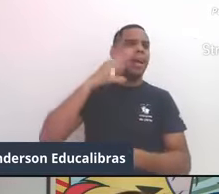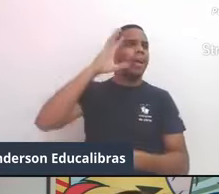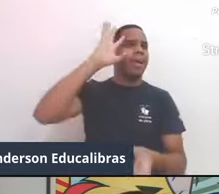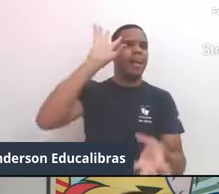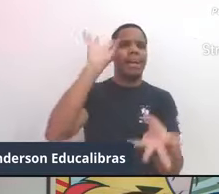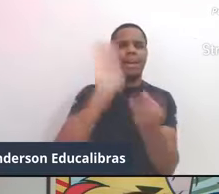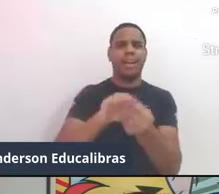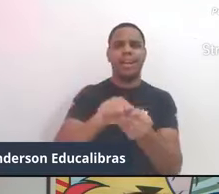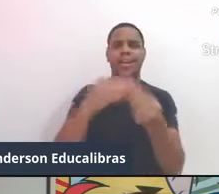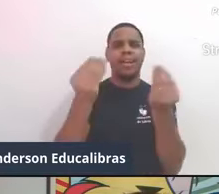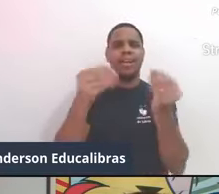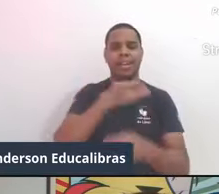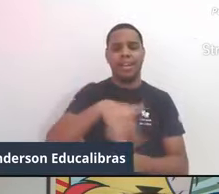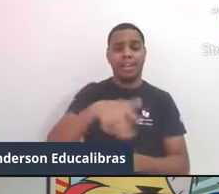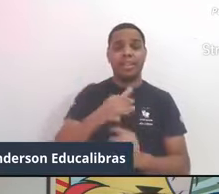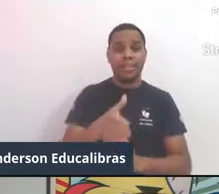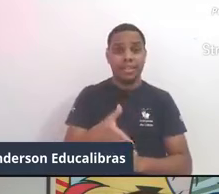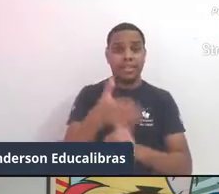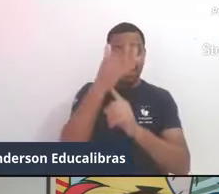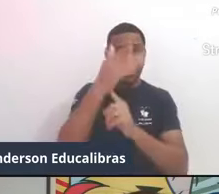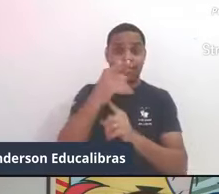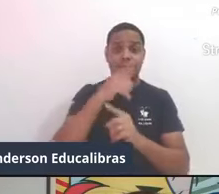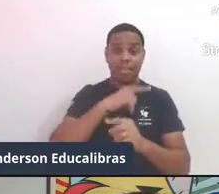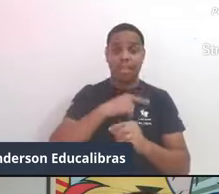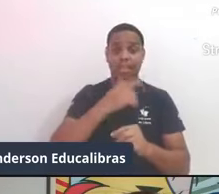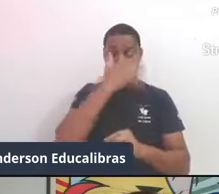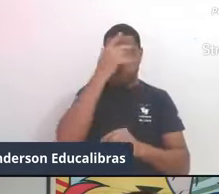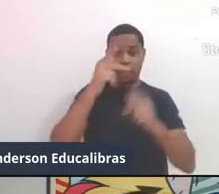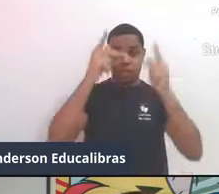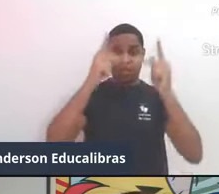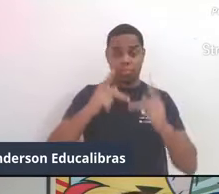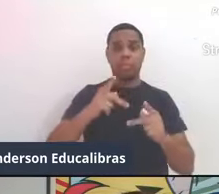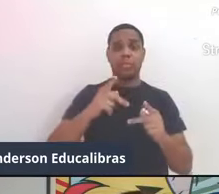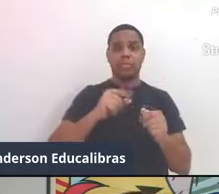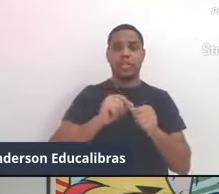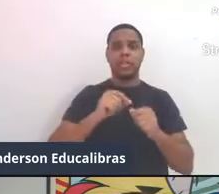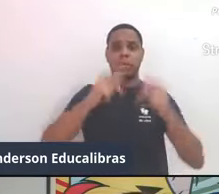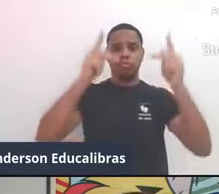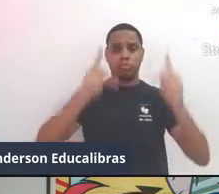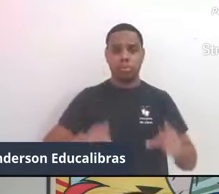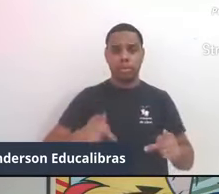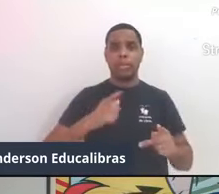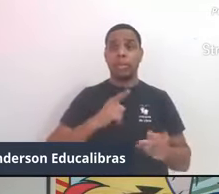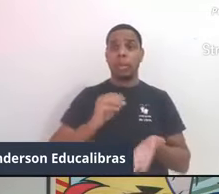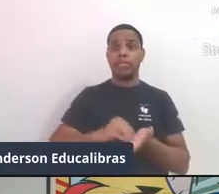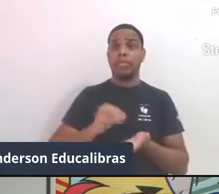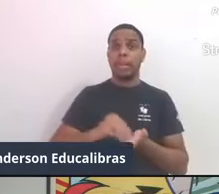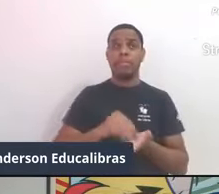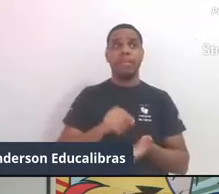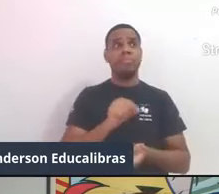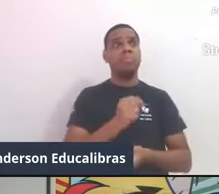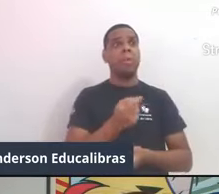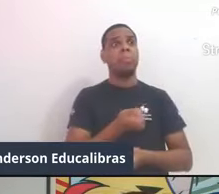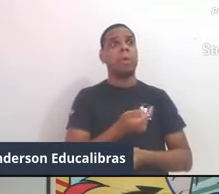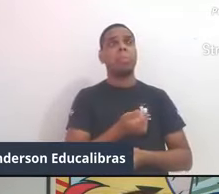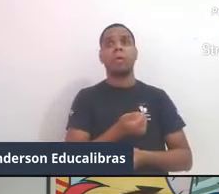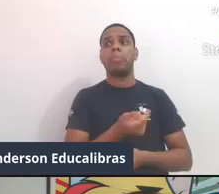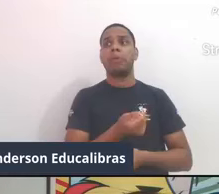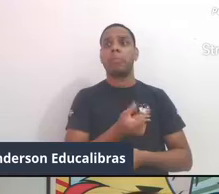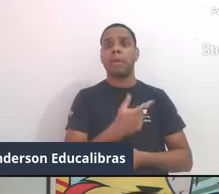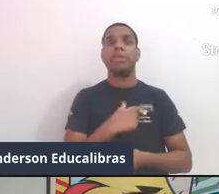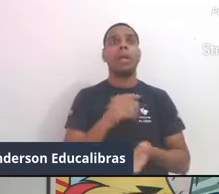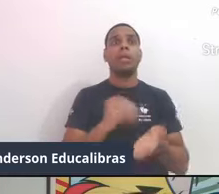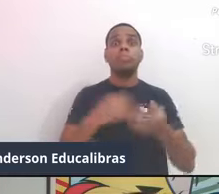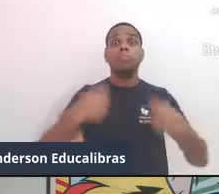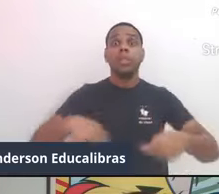no mundo da tecnologia, você tem um papel do programador, que é uma mão de obra que está escassa no mercado, e tem uma demanda enorme